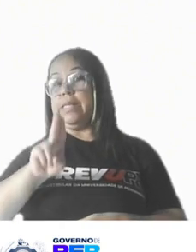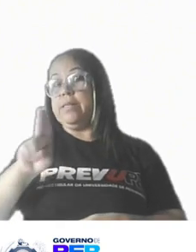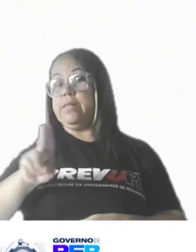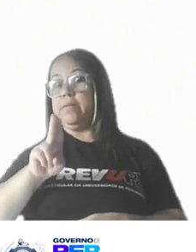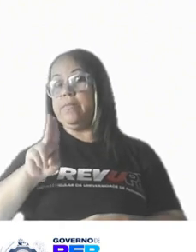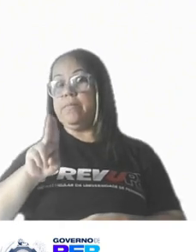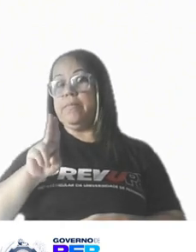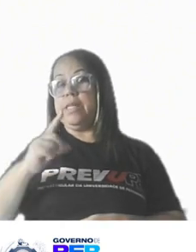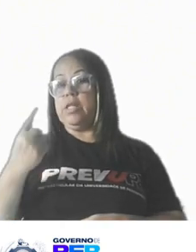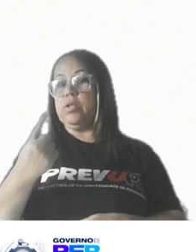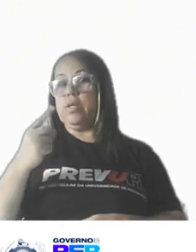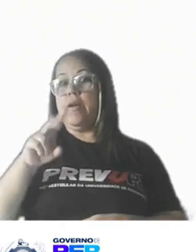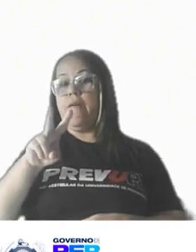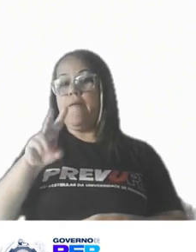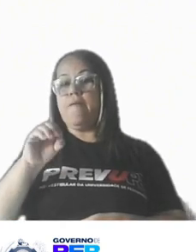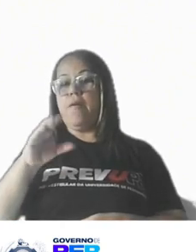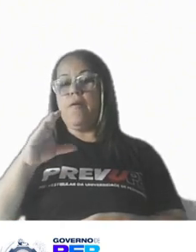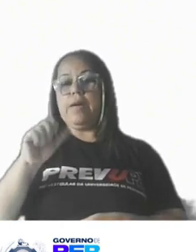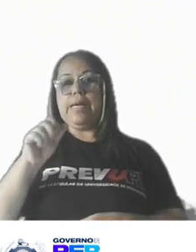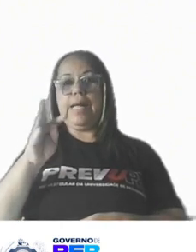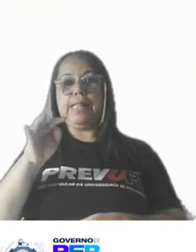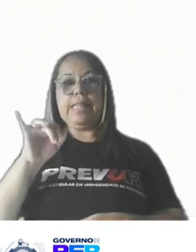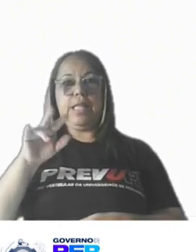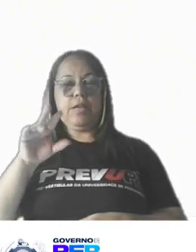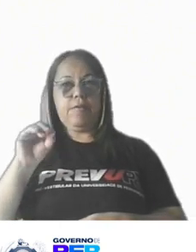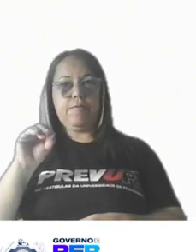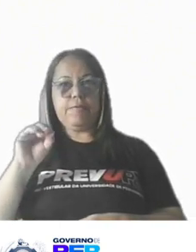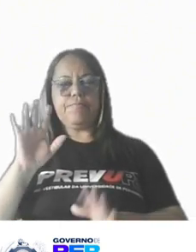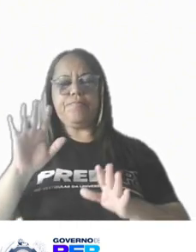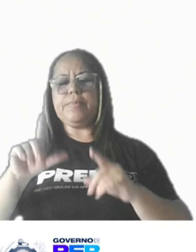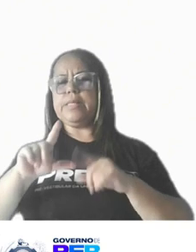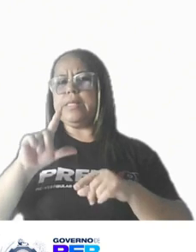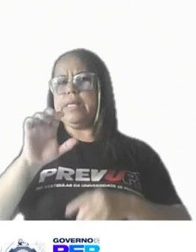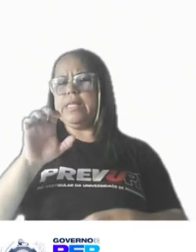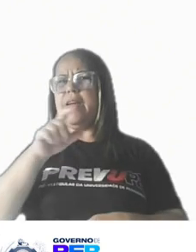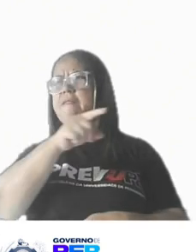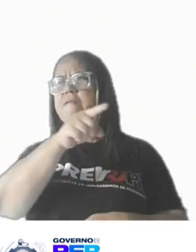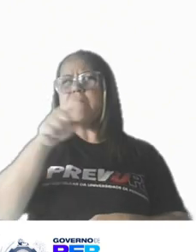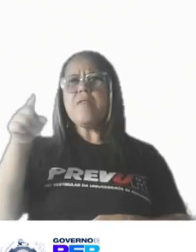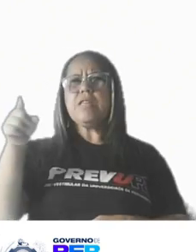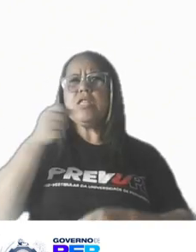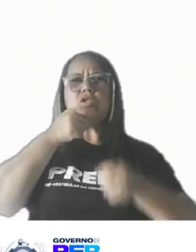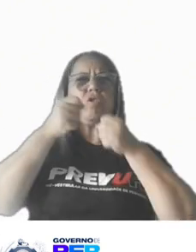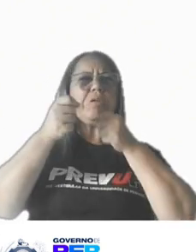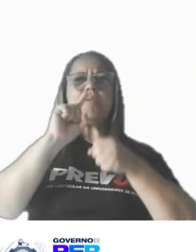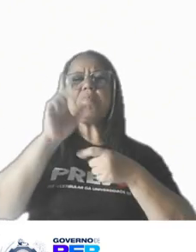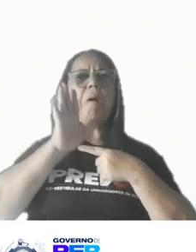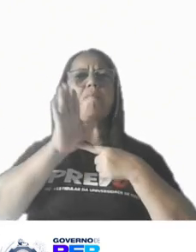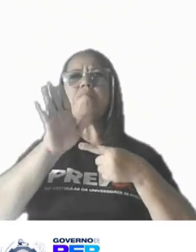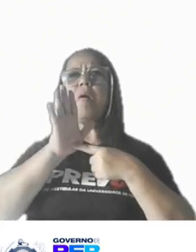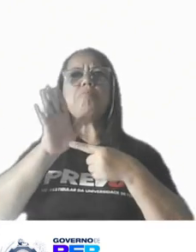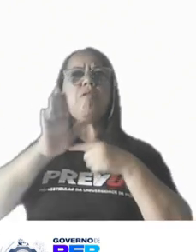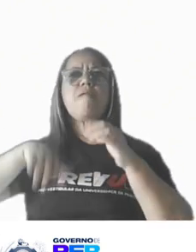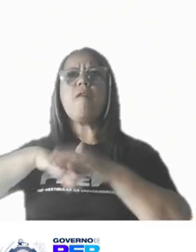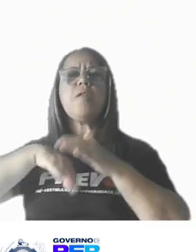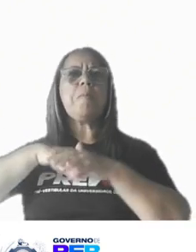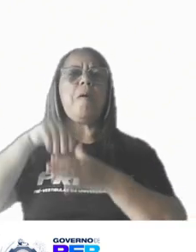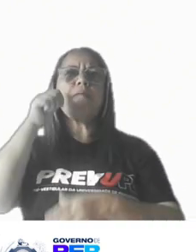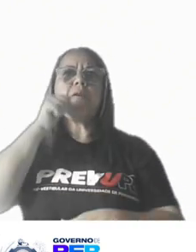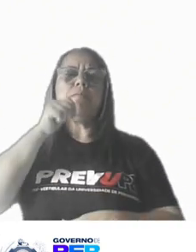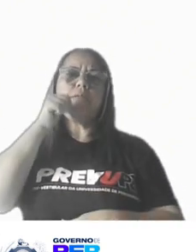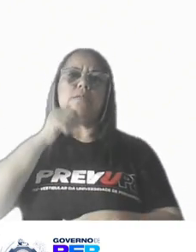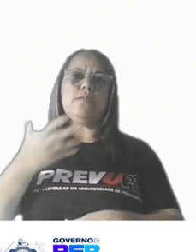E na letra E, é o fragmento Se vocês, jornalistas, não mostravam o futebol